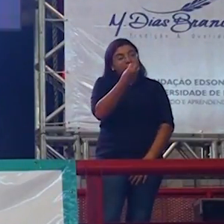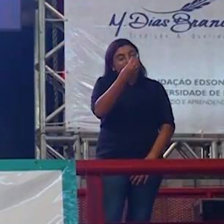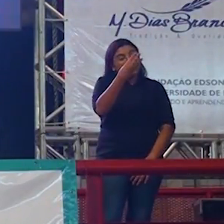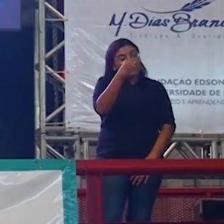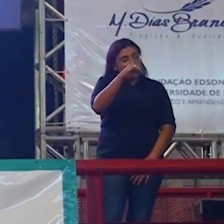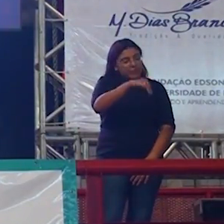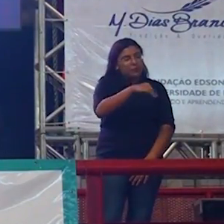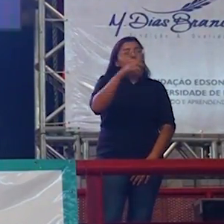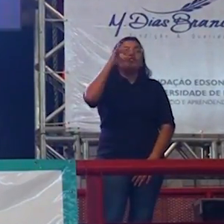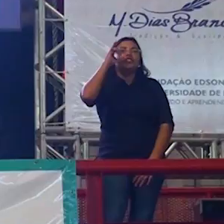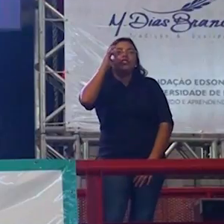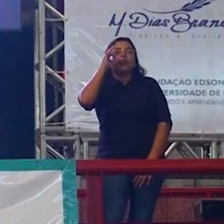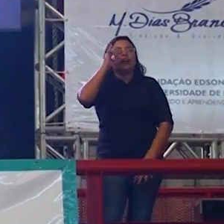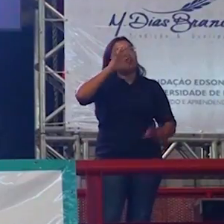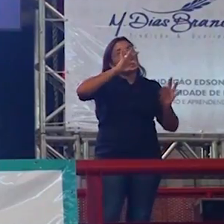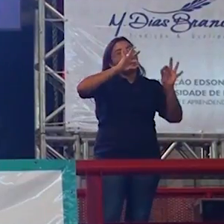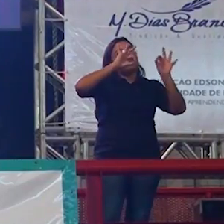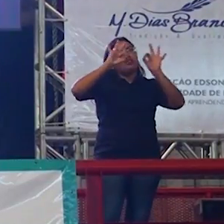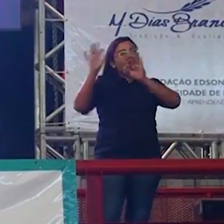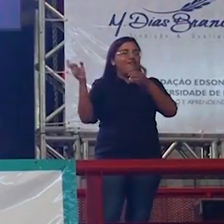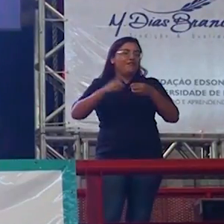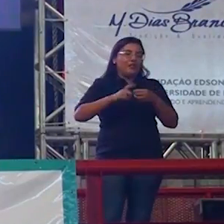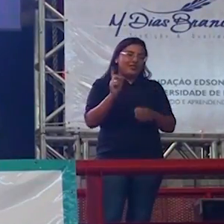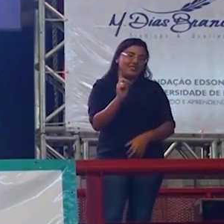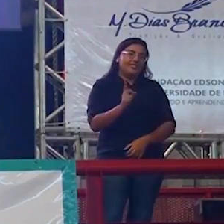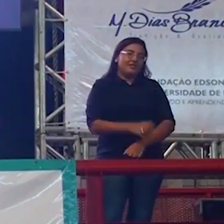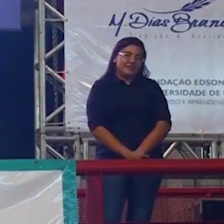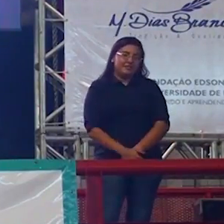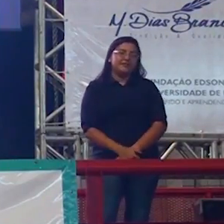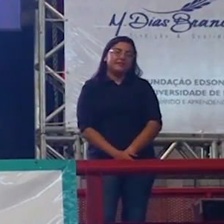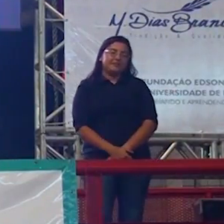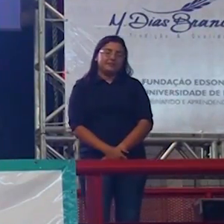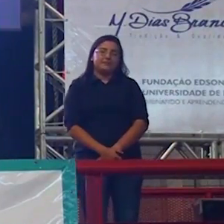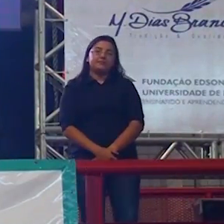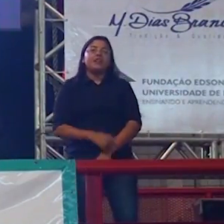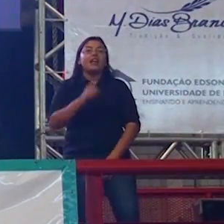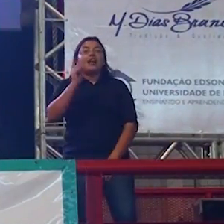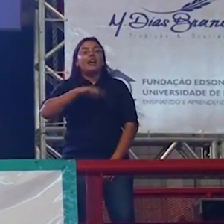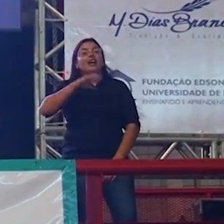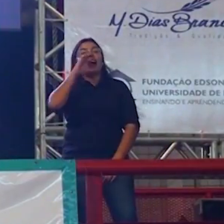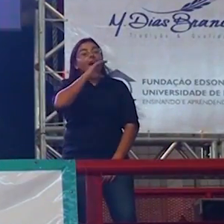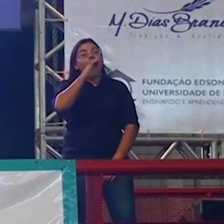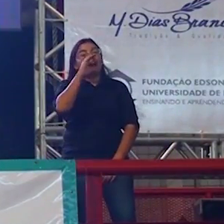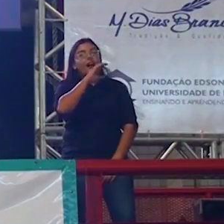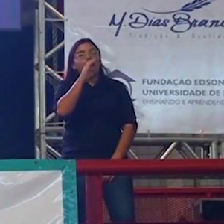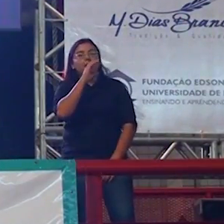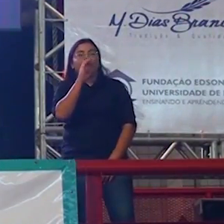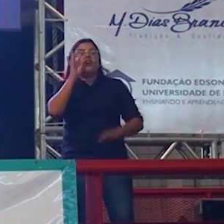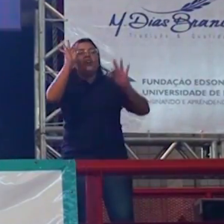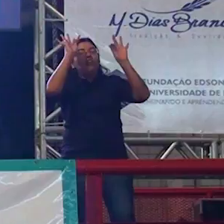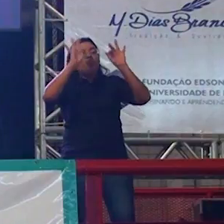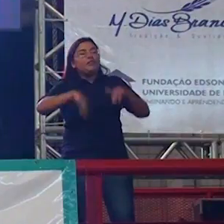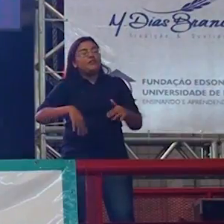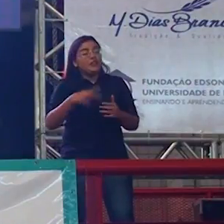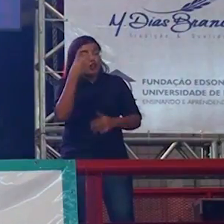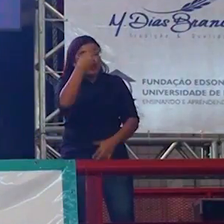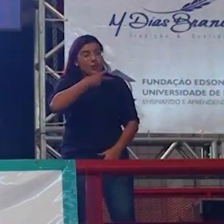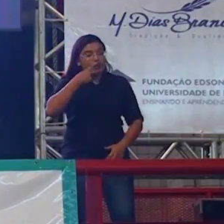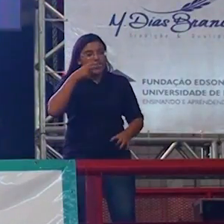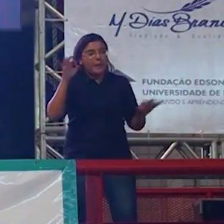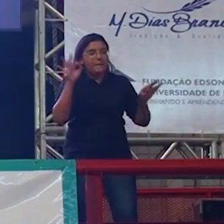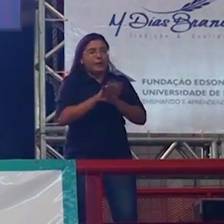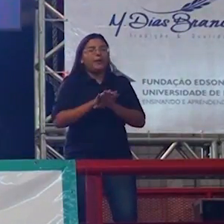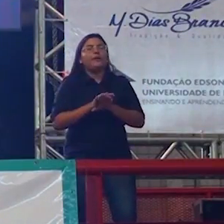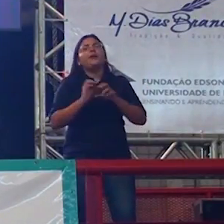minutos no Instagram e você não volta mais, né? É uma volta rápida. Aí quando terminar as 2 horas, você